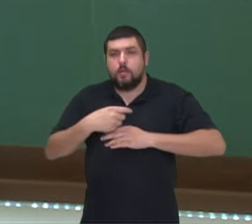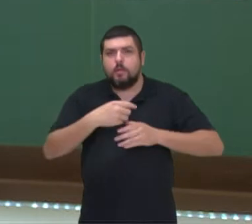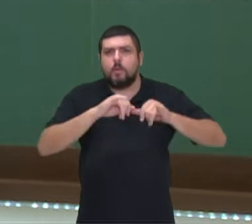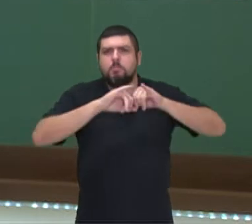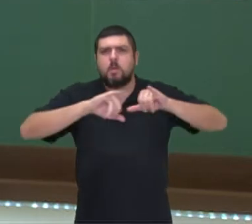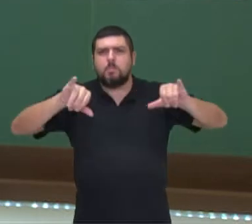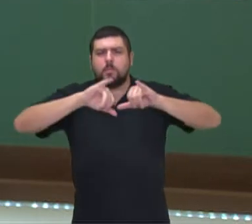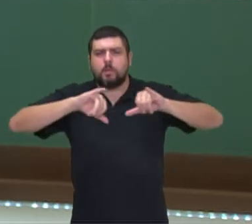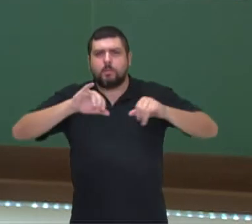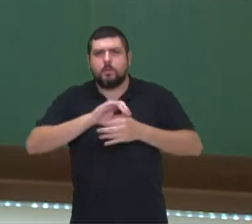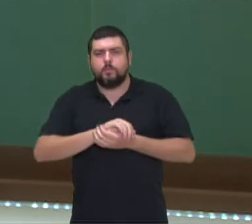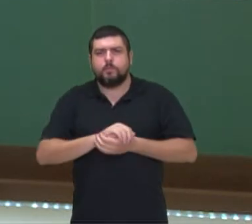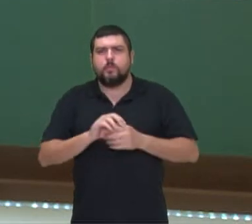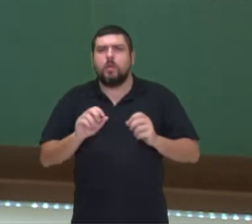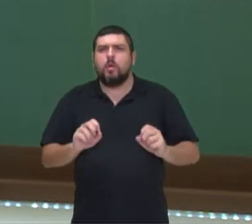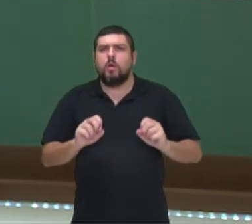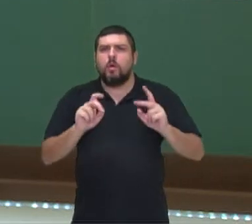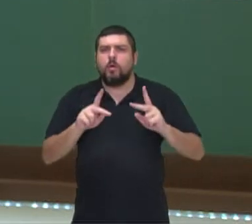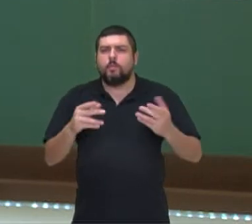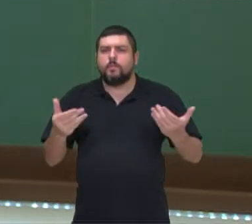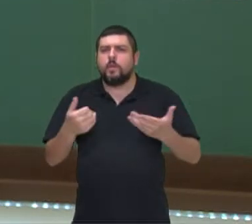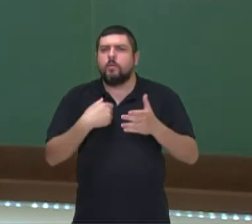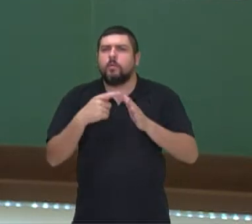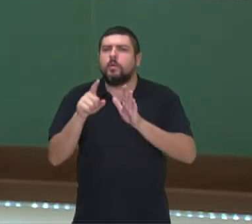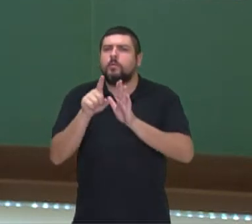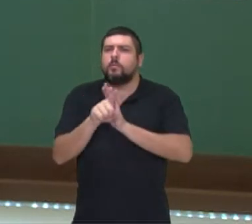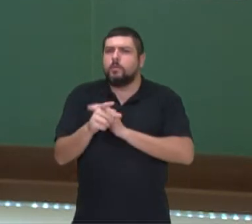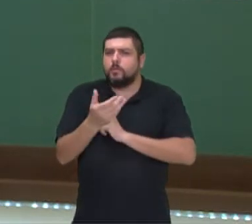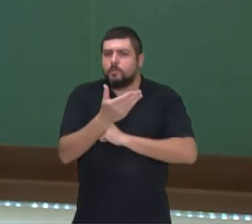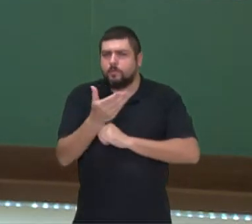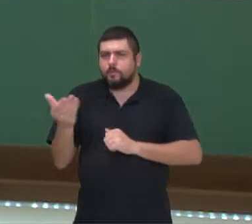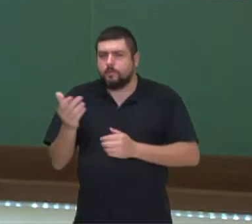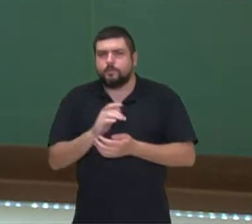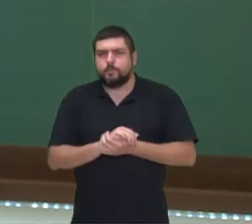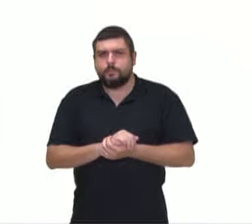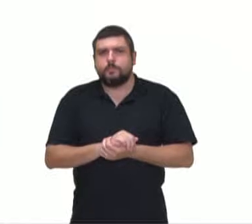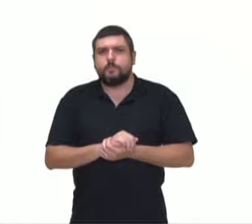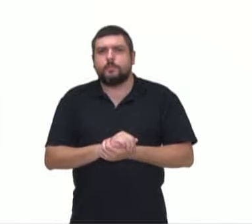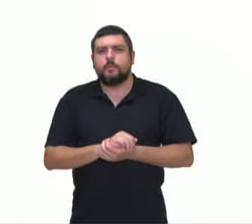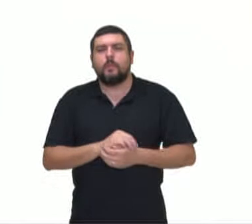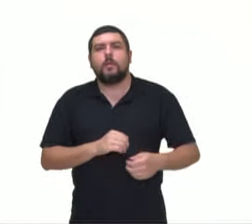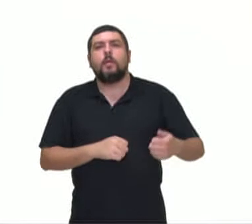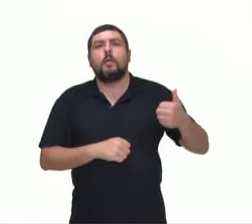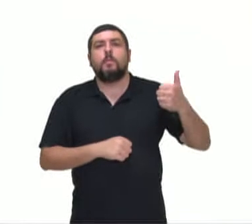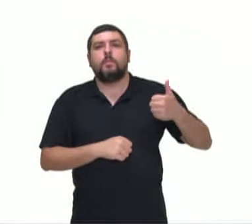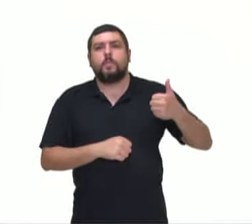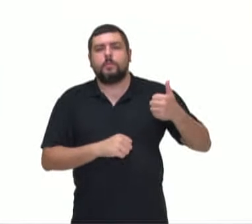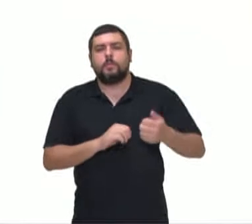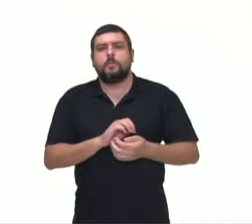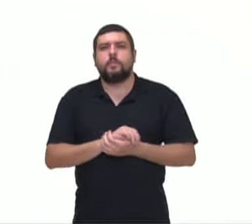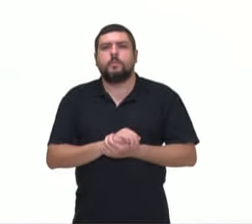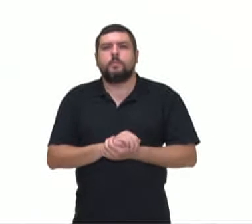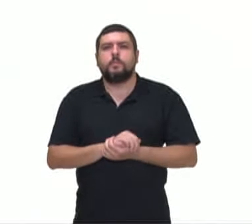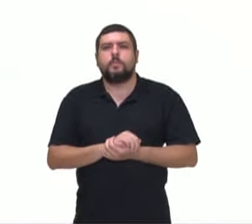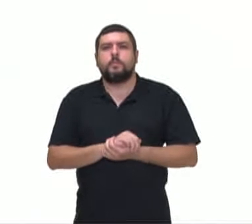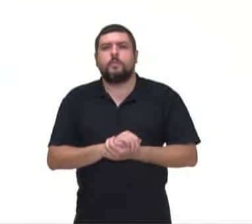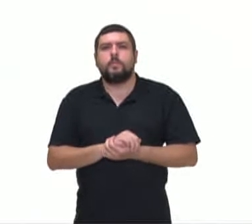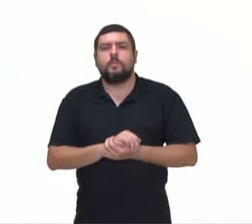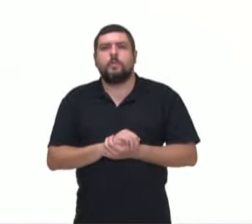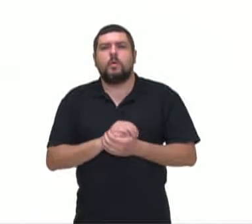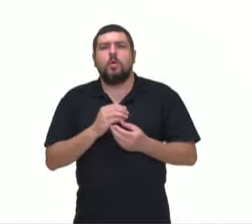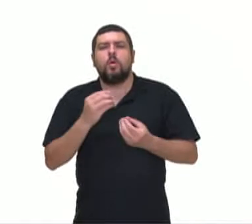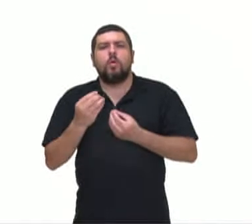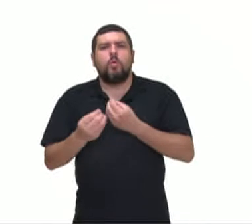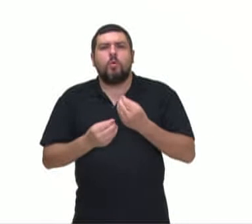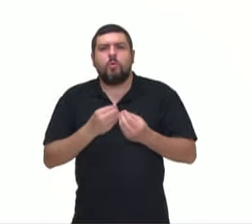isso. Tem aqui algumas perguntinhas para vocês. A primeira delas, ó, qual é a lei de formação que relaciona o valor